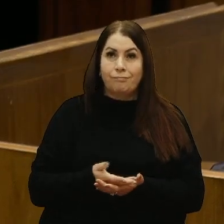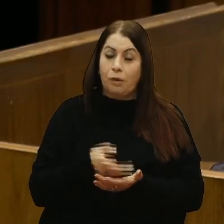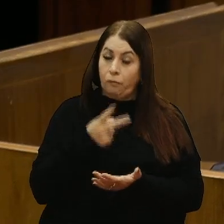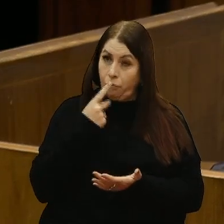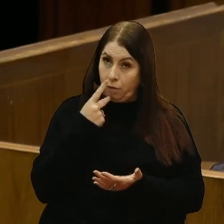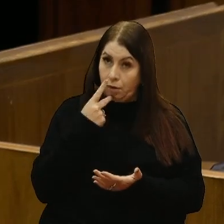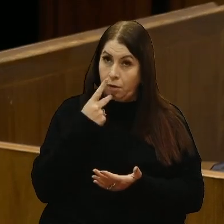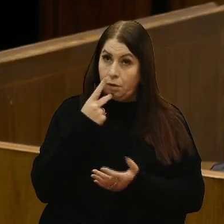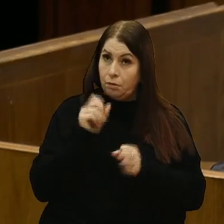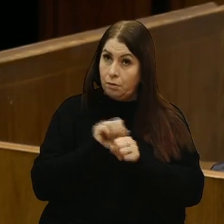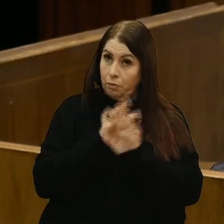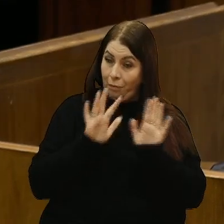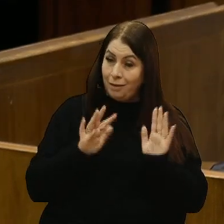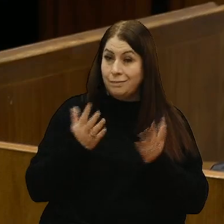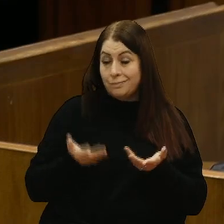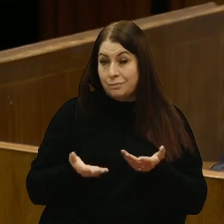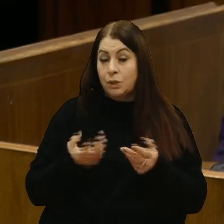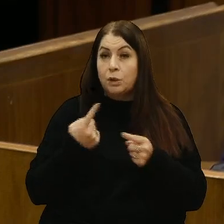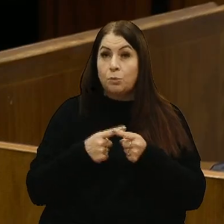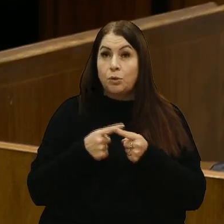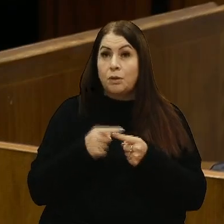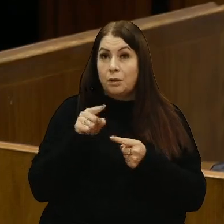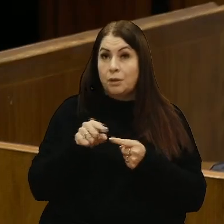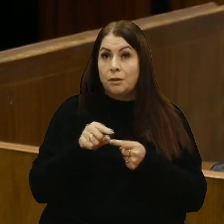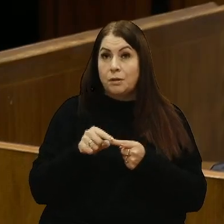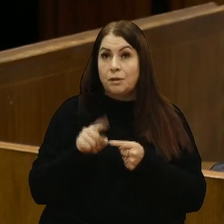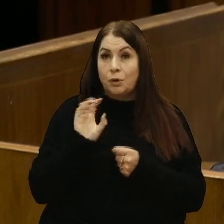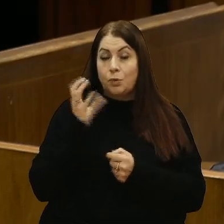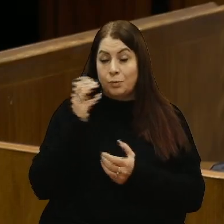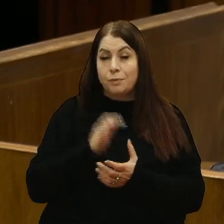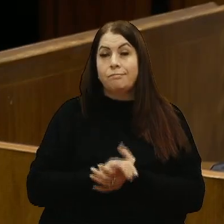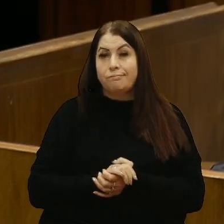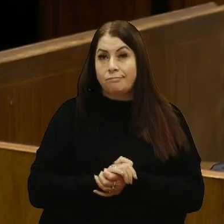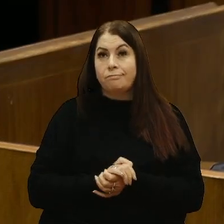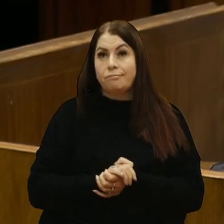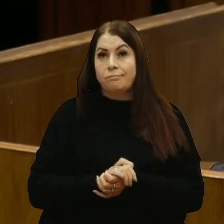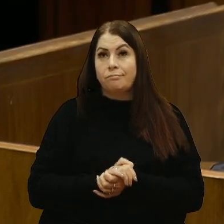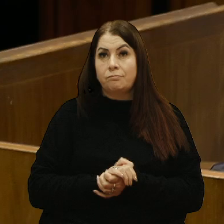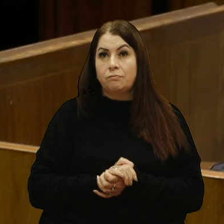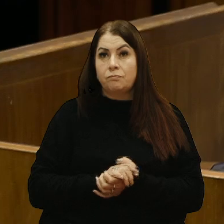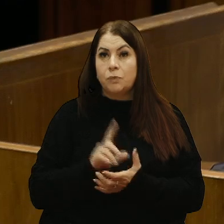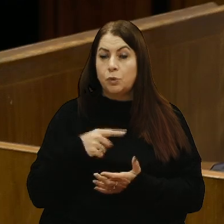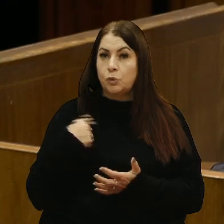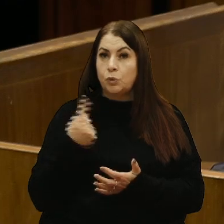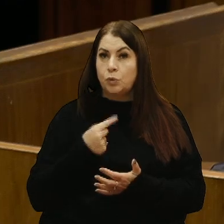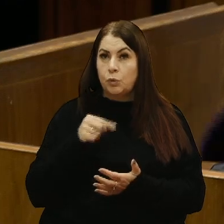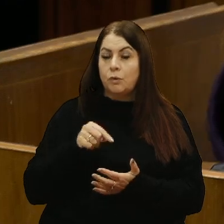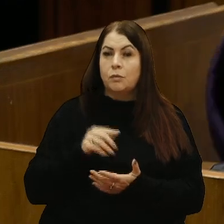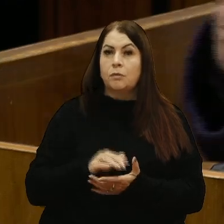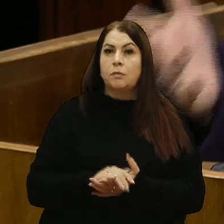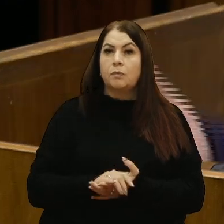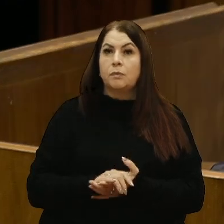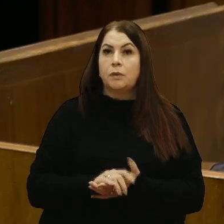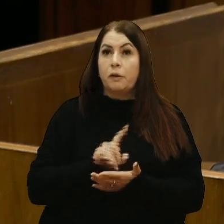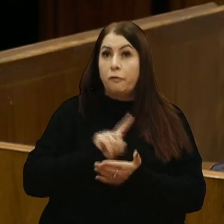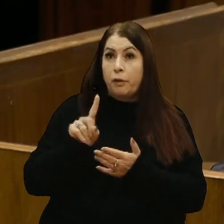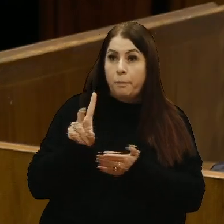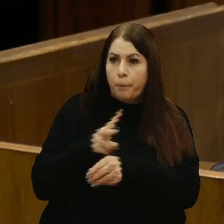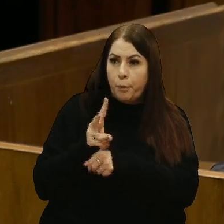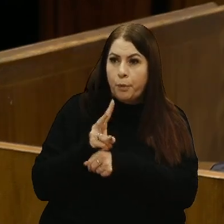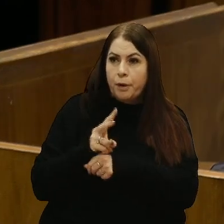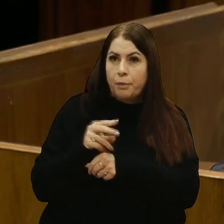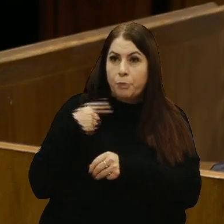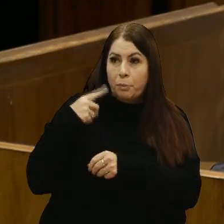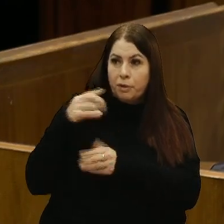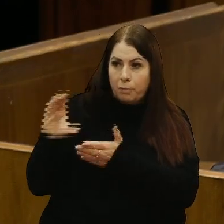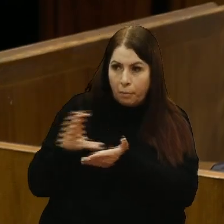falar de transparência, né? Porque é bem isso que acontece. A gente vai atrás de